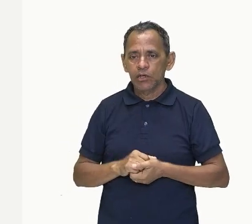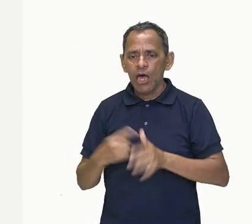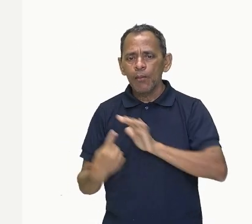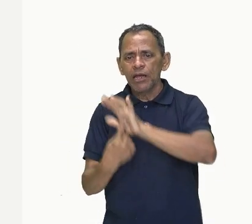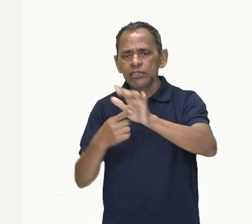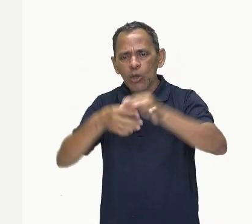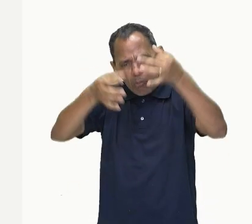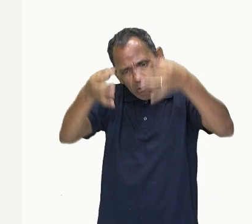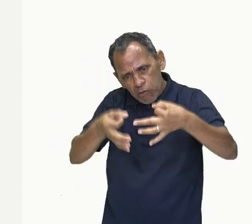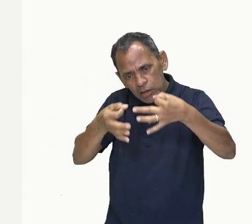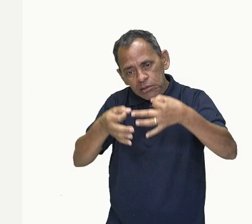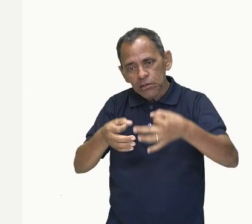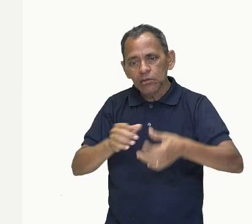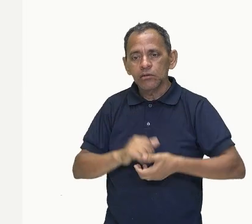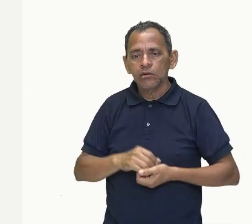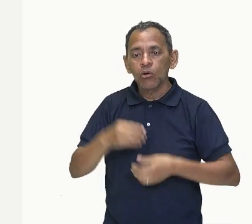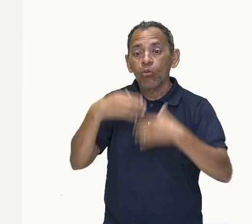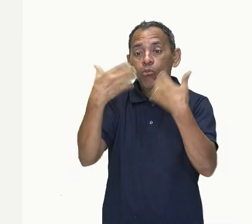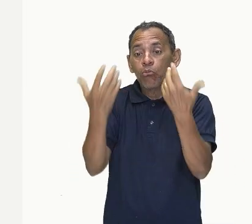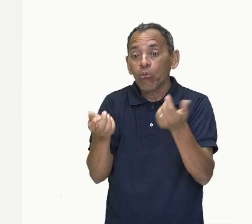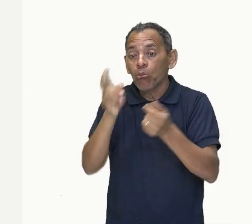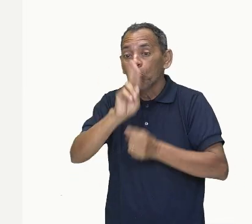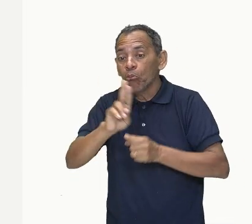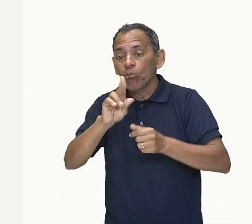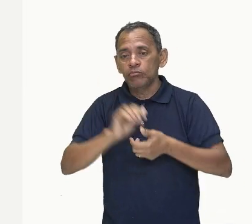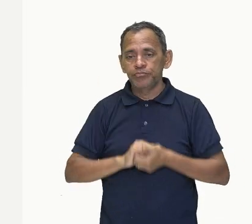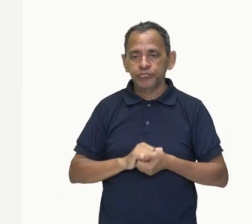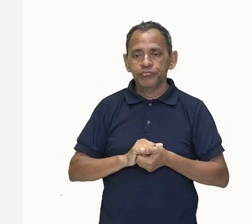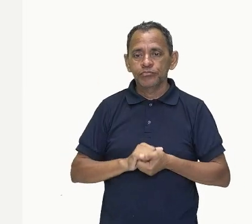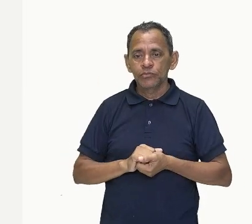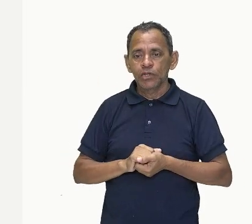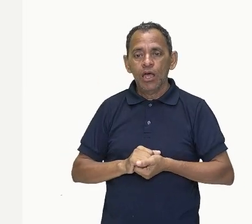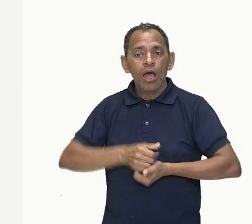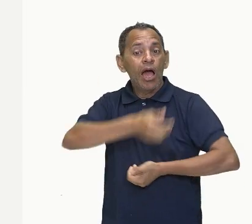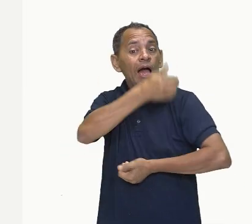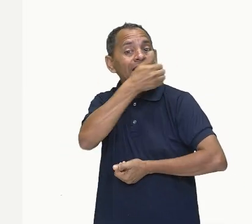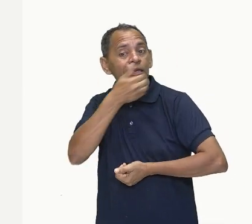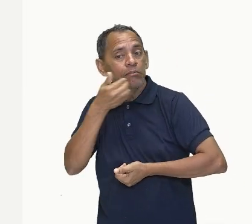projeção eu utilizo? Eu utilizo a projeção que melhor